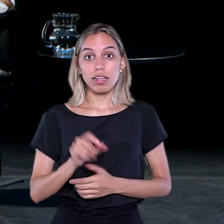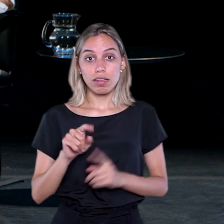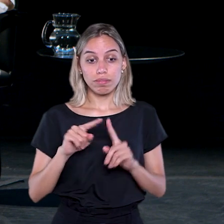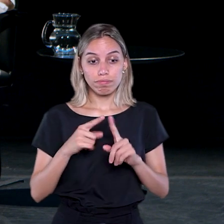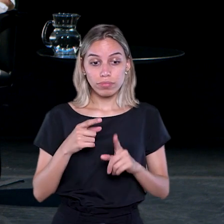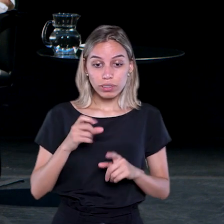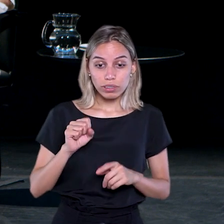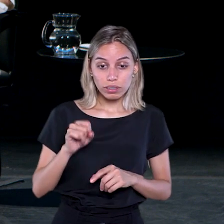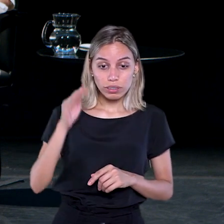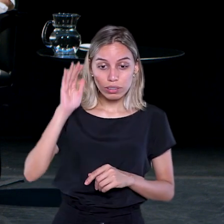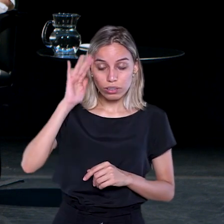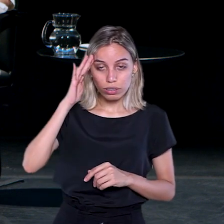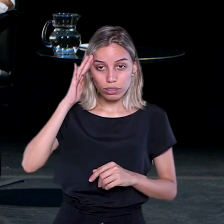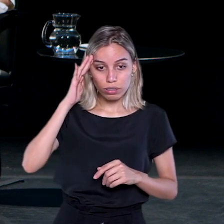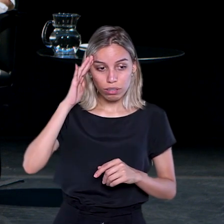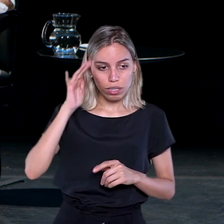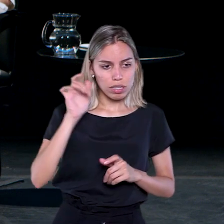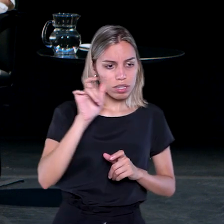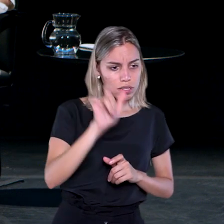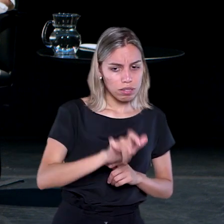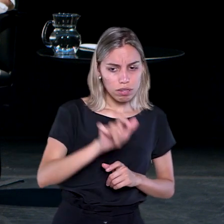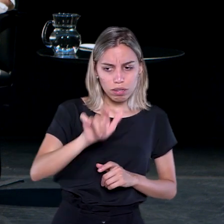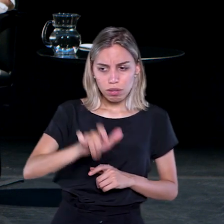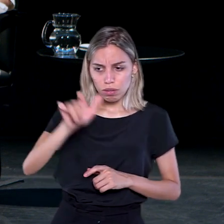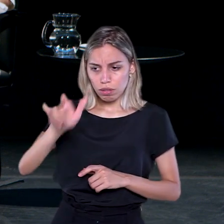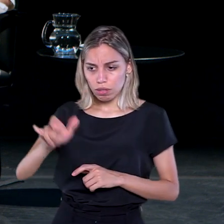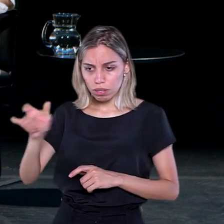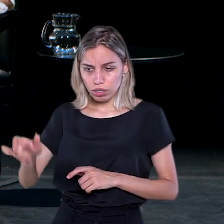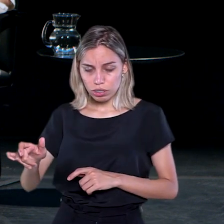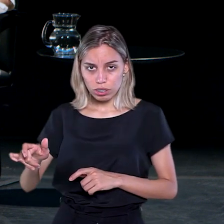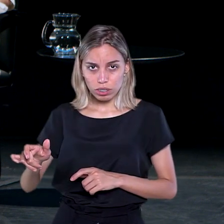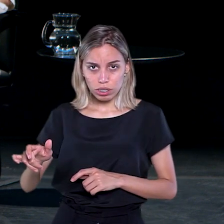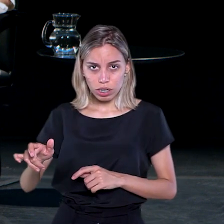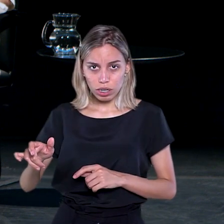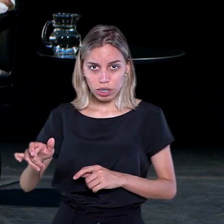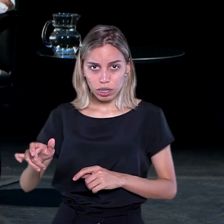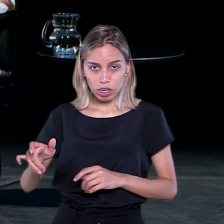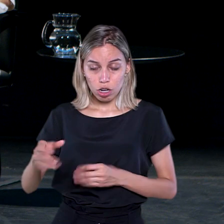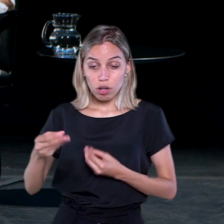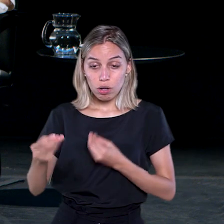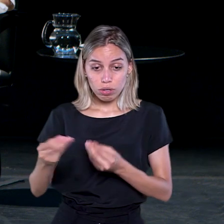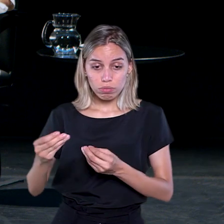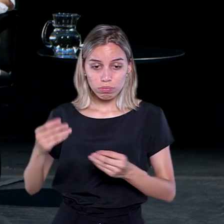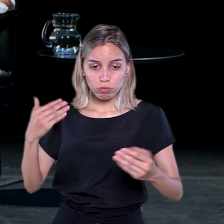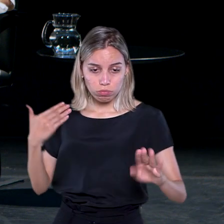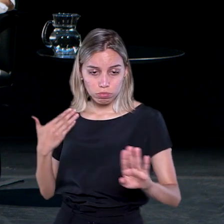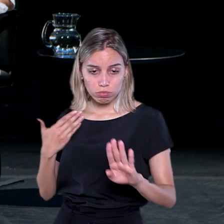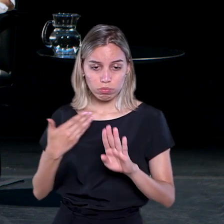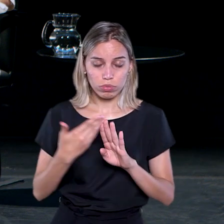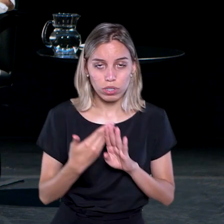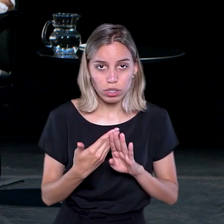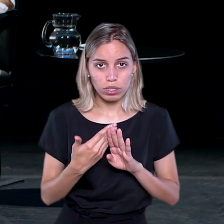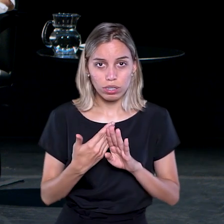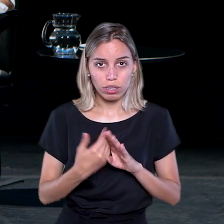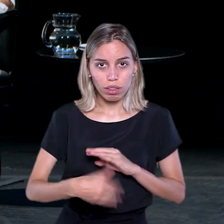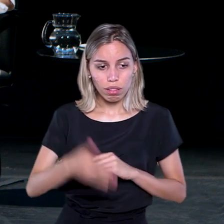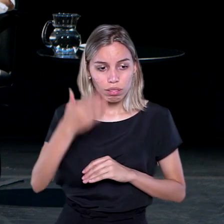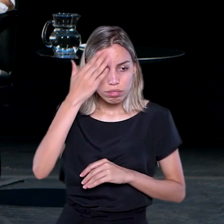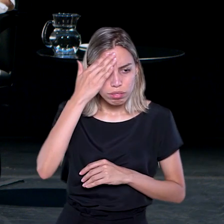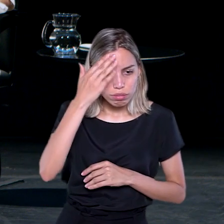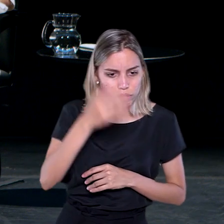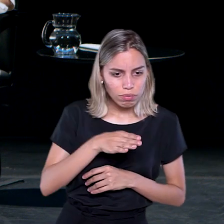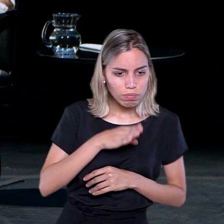Eu proponho o contrário, a gente tem que se aproximar do objeto. Porque, no nosso caso, especialmente falando aqui, o objeto do nosso conhecimento são